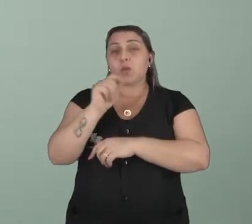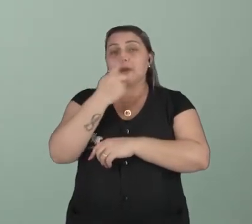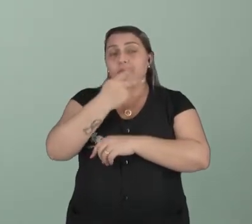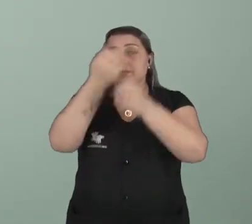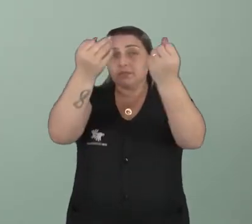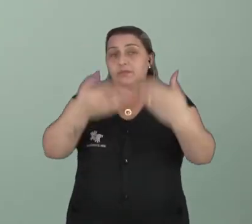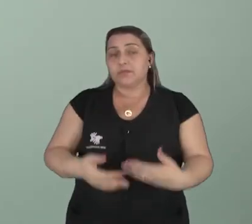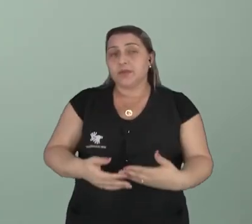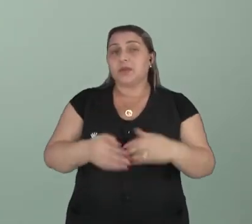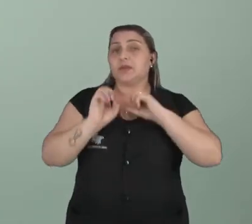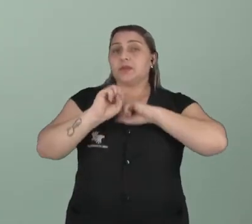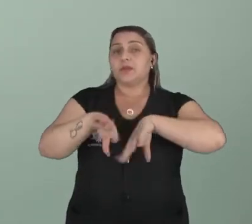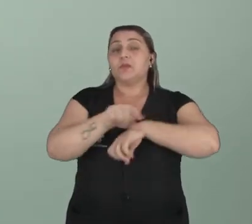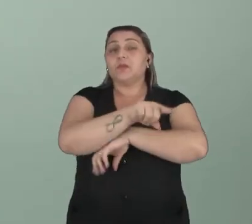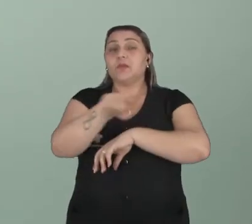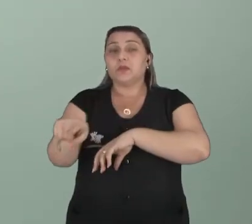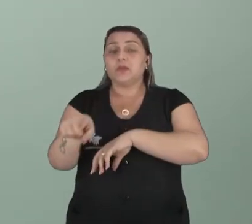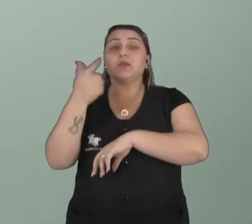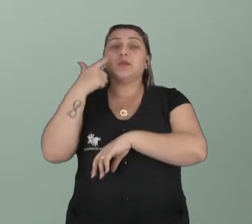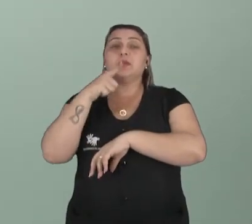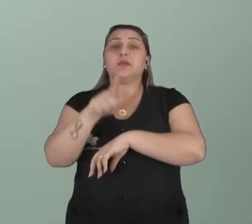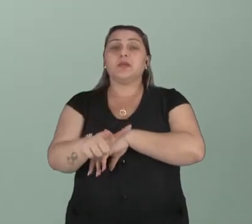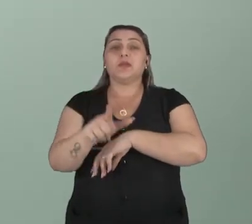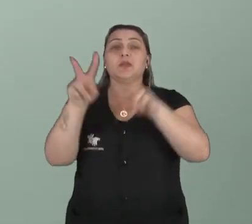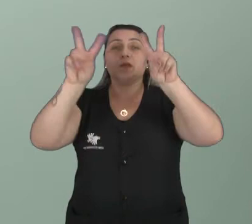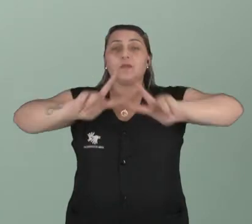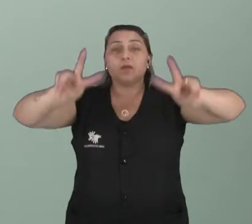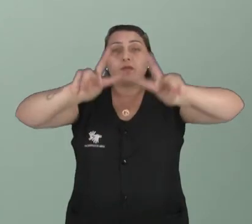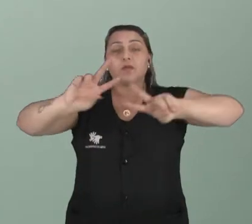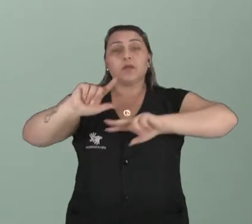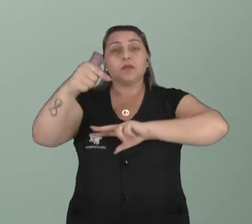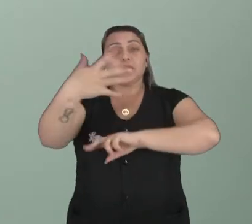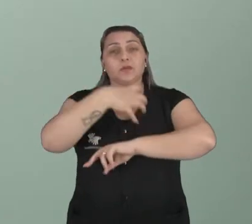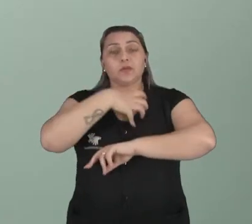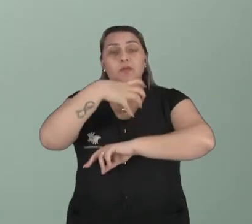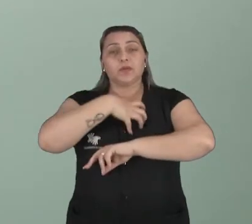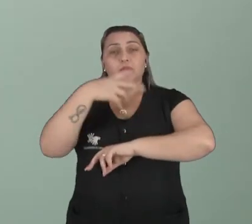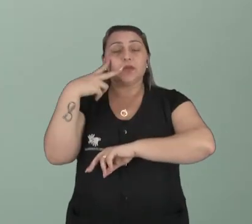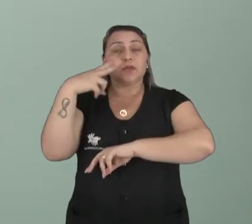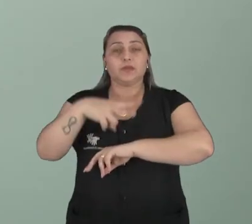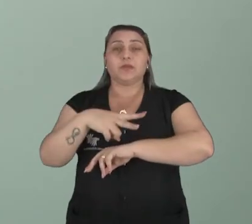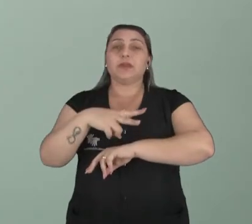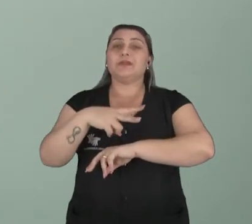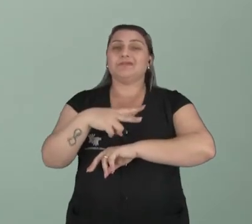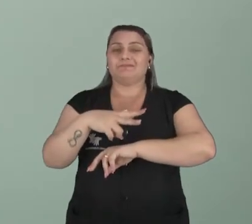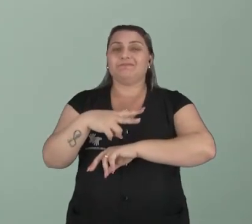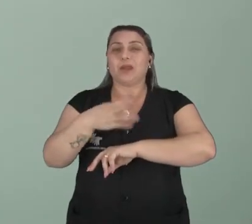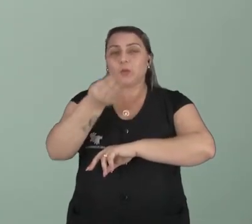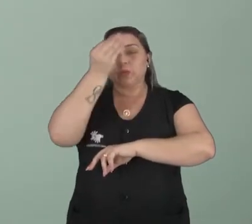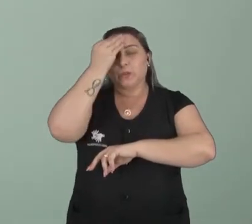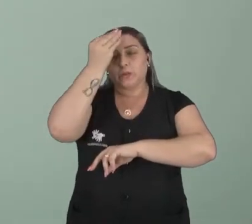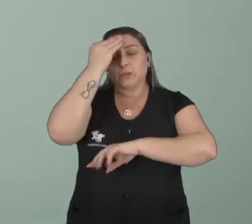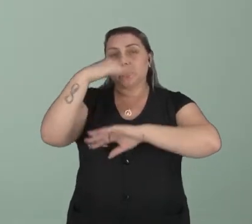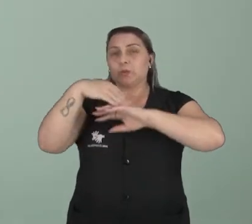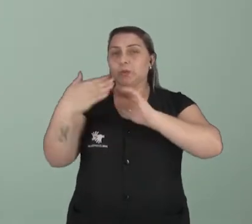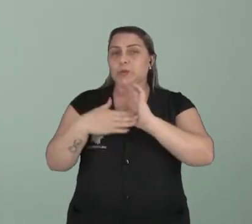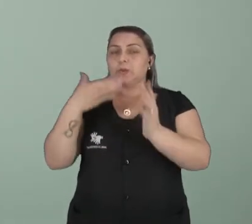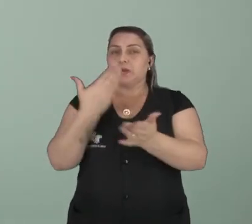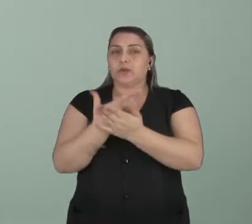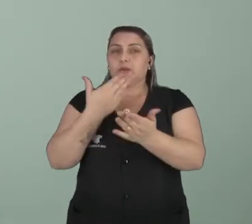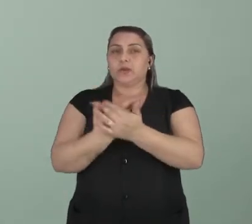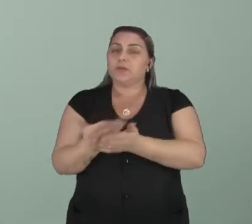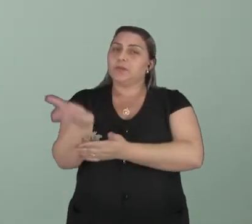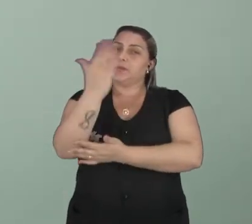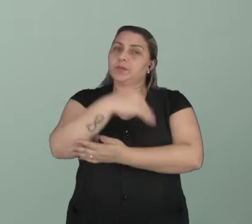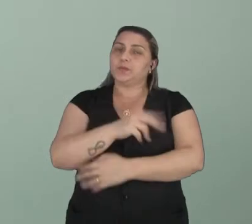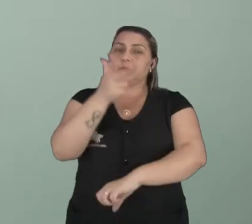está falando e para que vocês consigam visualizar de outra forma, né? Que às vezes a gente acaba não pegando tudo da nossa aula. Então